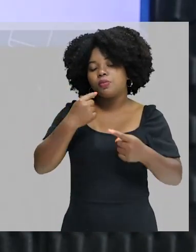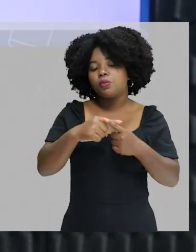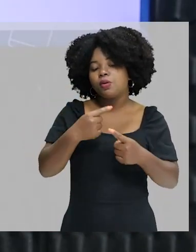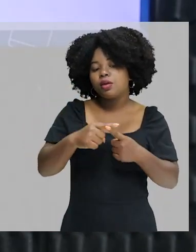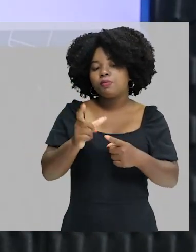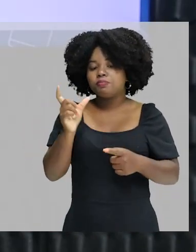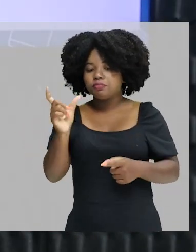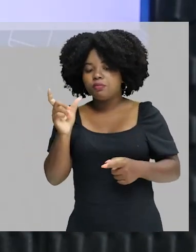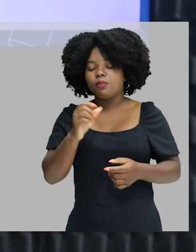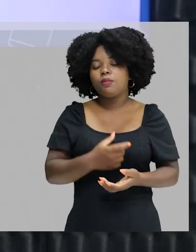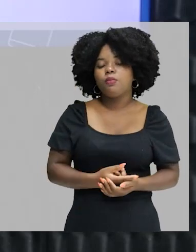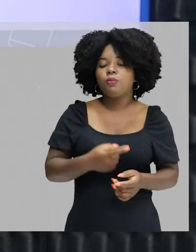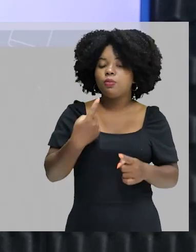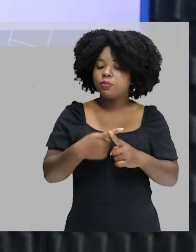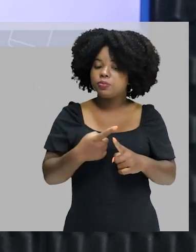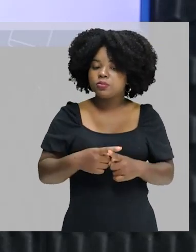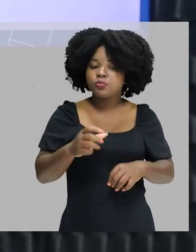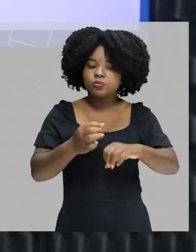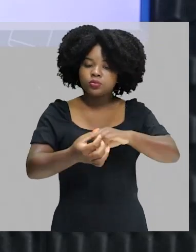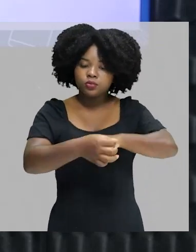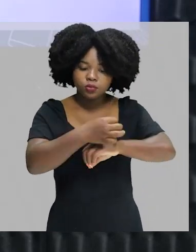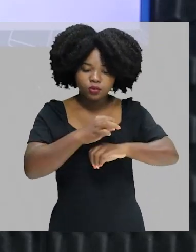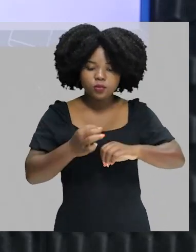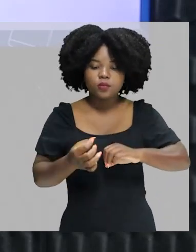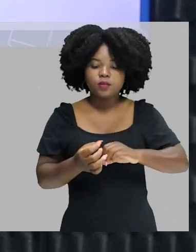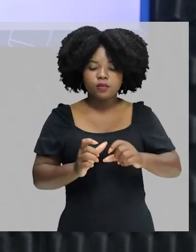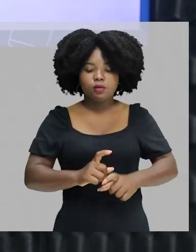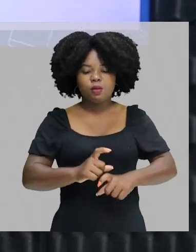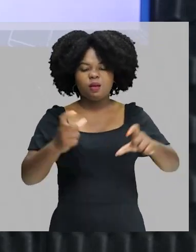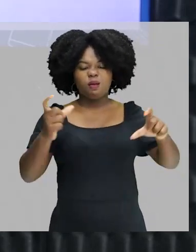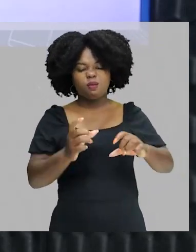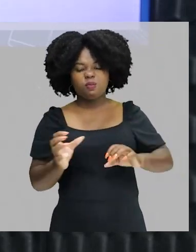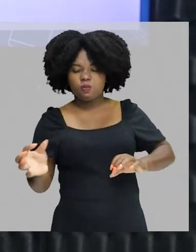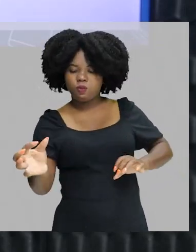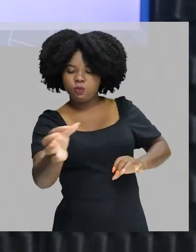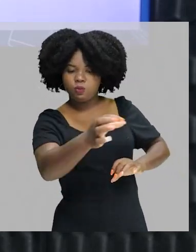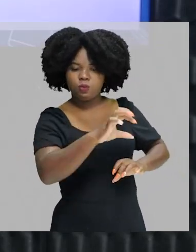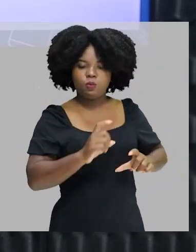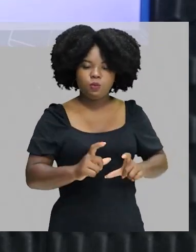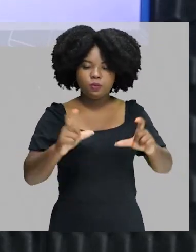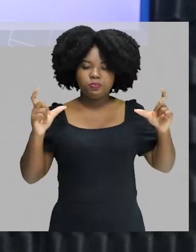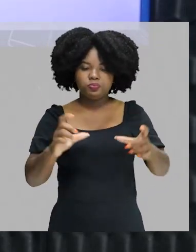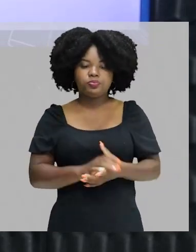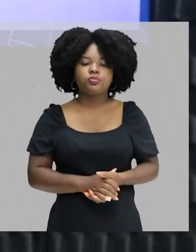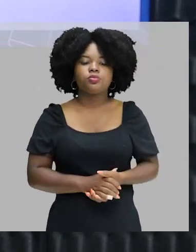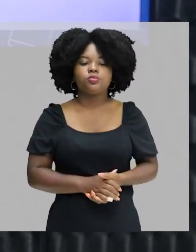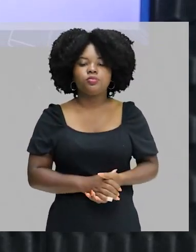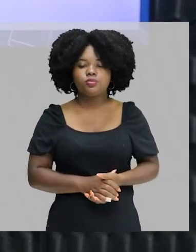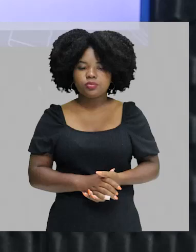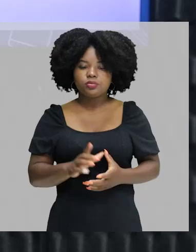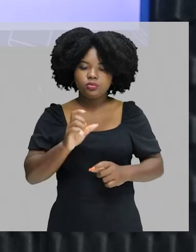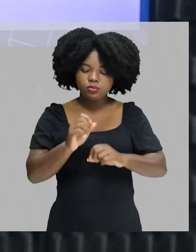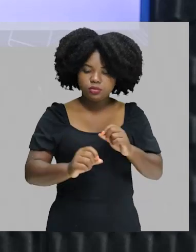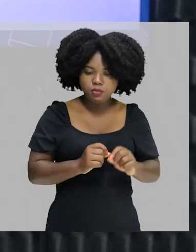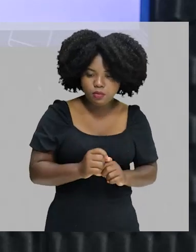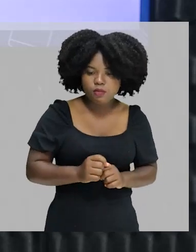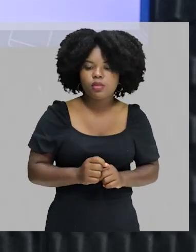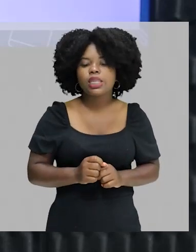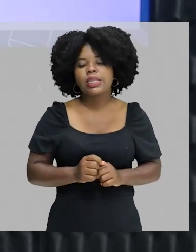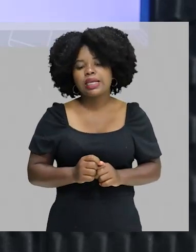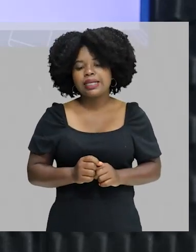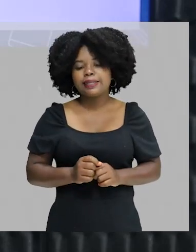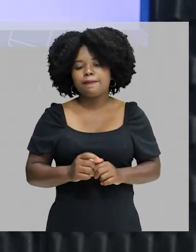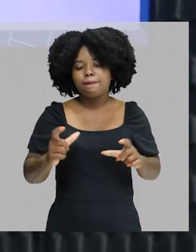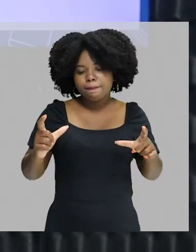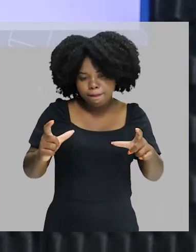que macromoléculas? Porque são moléculas muito grandes. Então, são macromoléculas constituídas por unidades